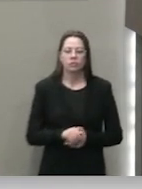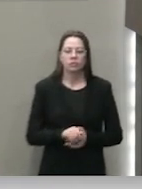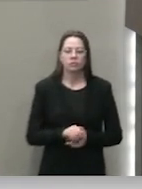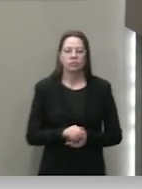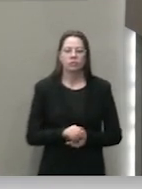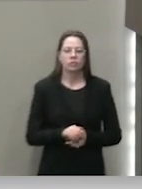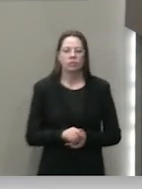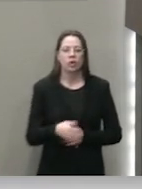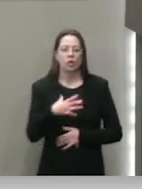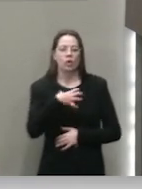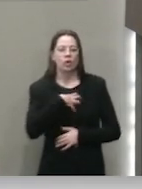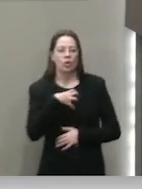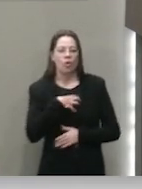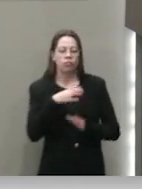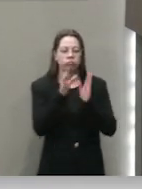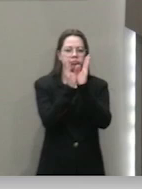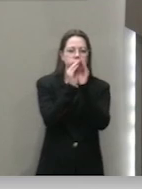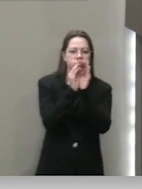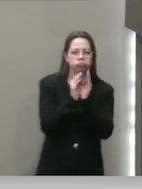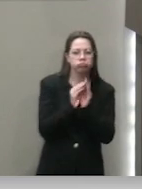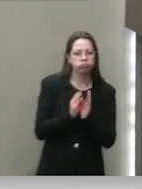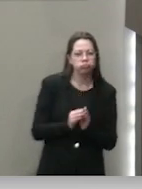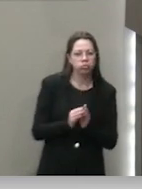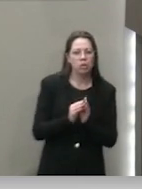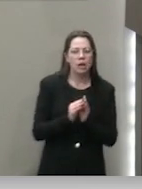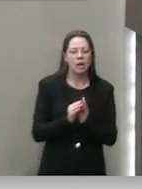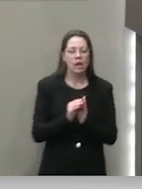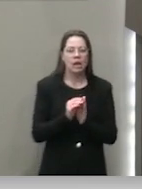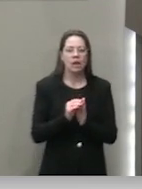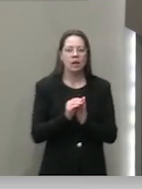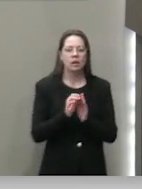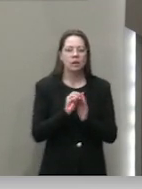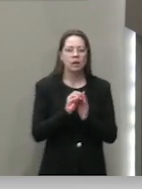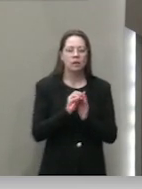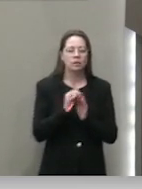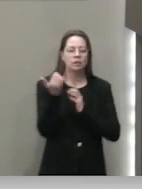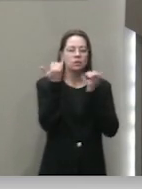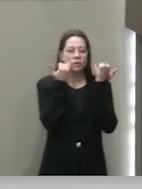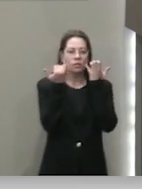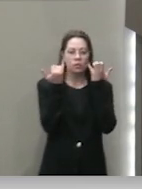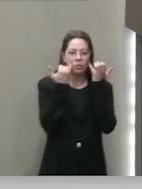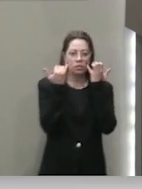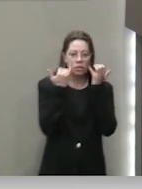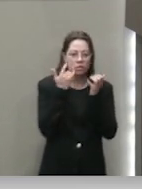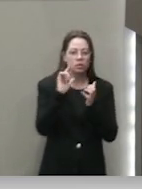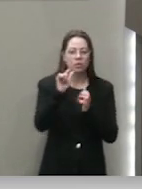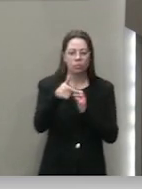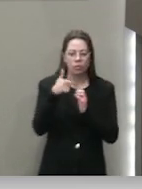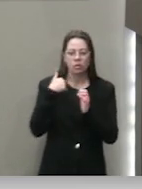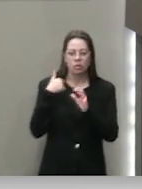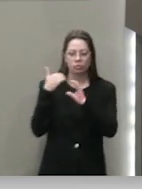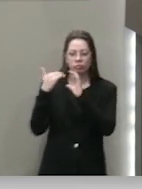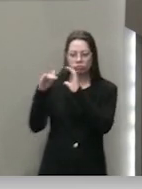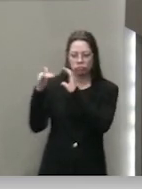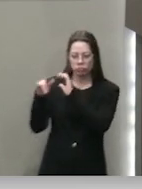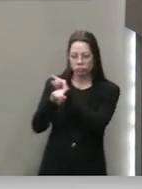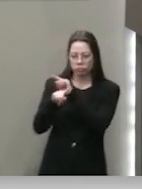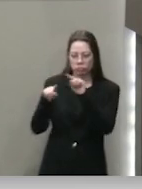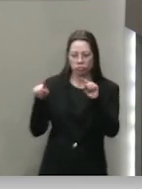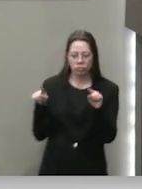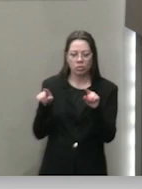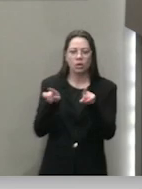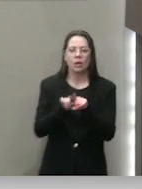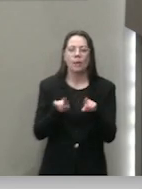Fatores, de uma forma um pouco mais resumida, com um pouco mais de dados, que depois eu posso passar para os senhores e senhoras. A carreira